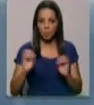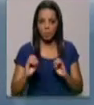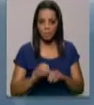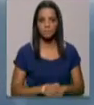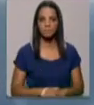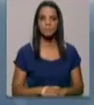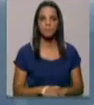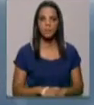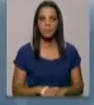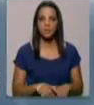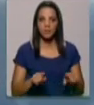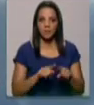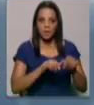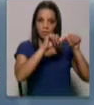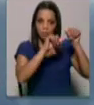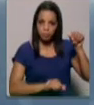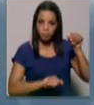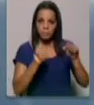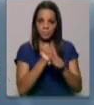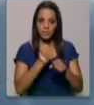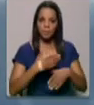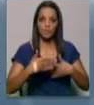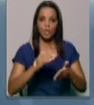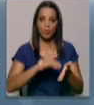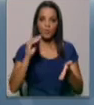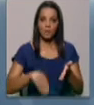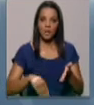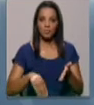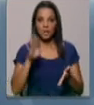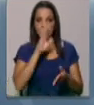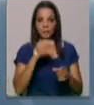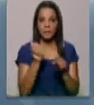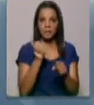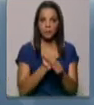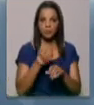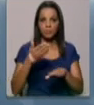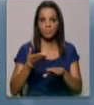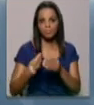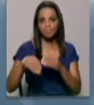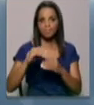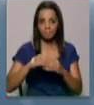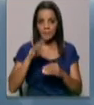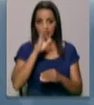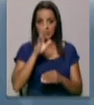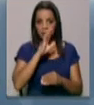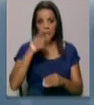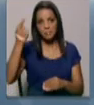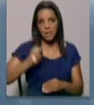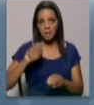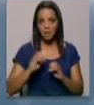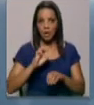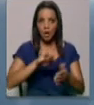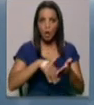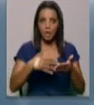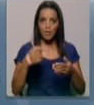uma extensa bolsa de profissionais que são contratados em regime de prestação de serviços, não havendo obrigatoriedade de manter horário